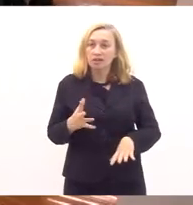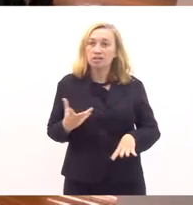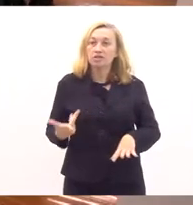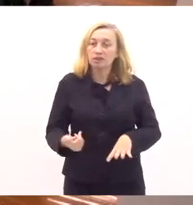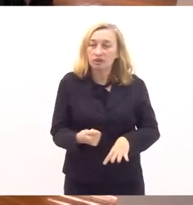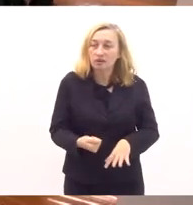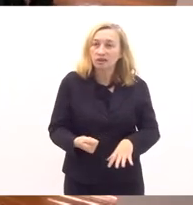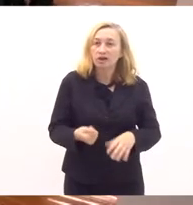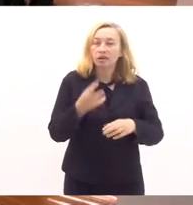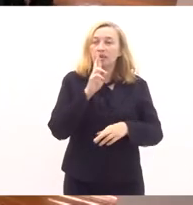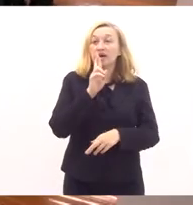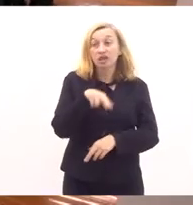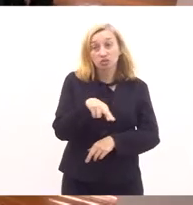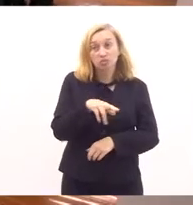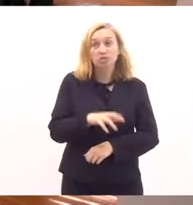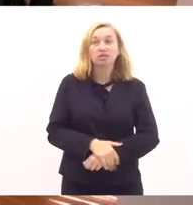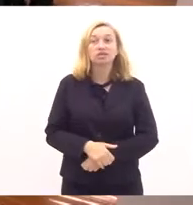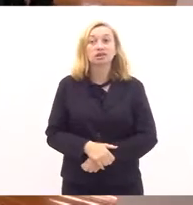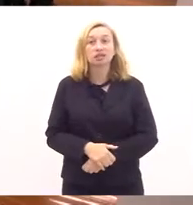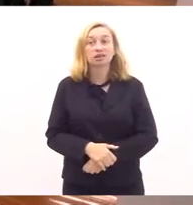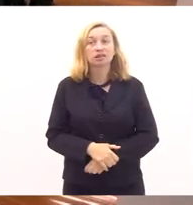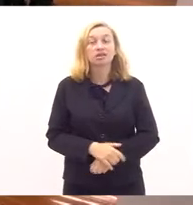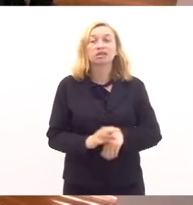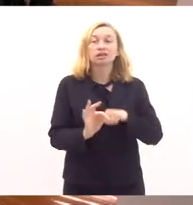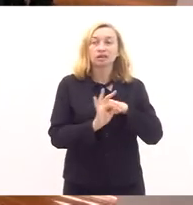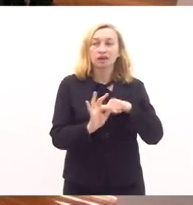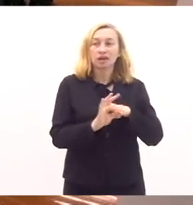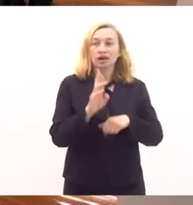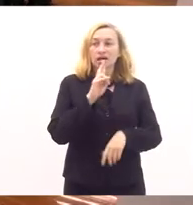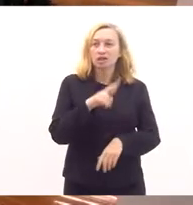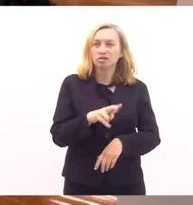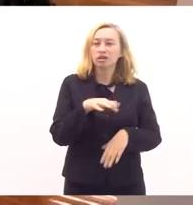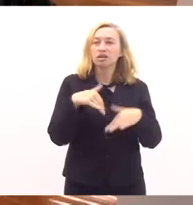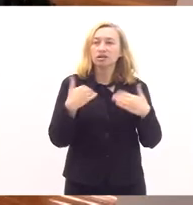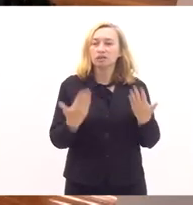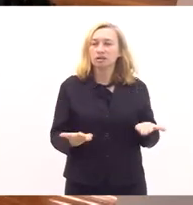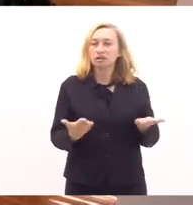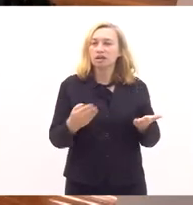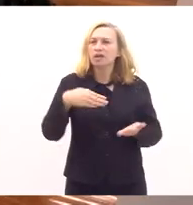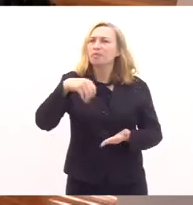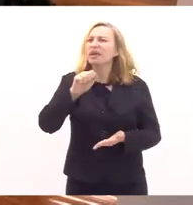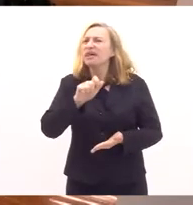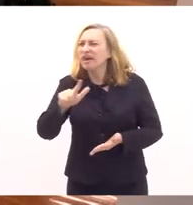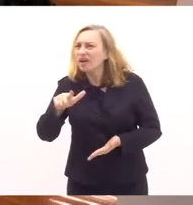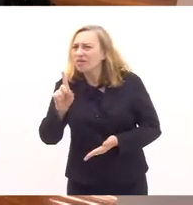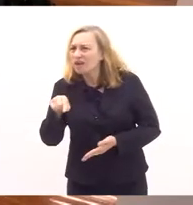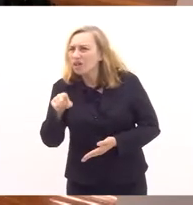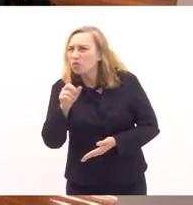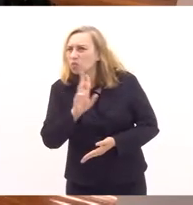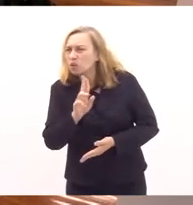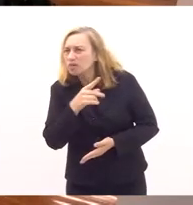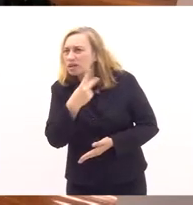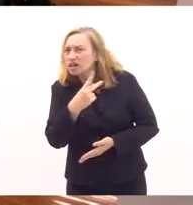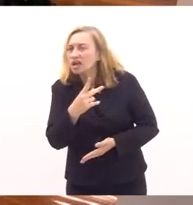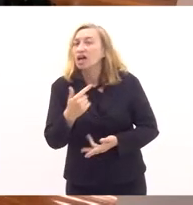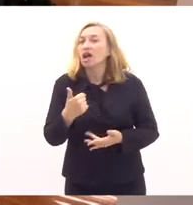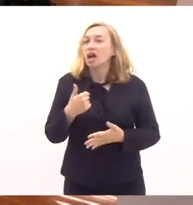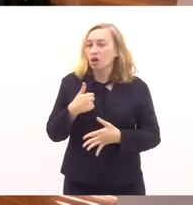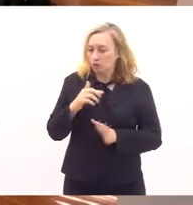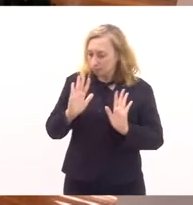responder. Você vai responder de forma técnica. Então, é Miguel, né, o nome dele? Eu vou fazer o seguinte, Miguel,